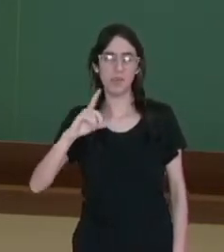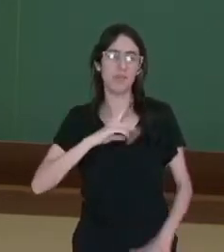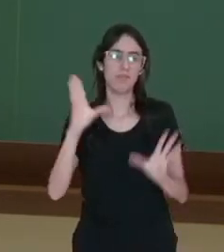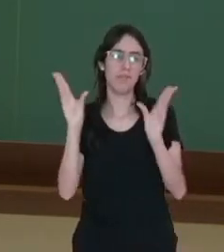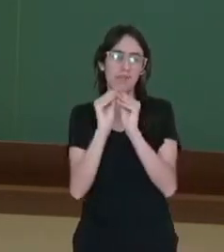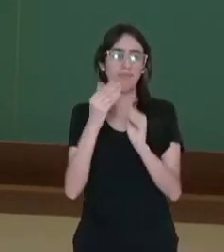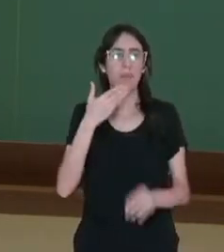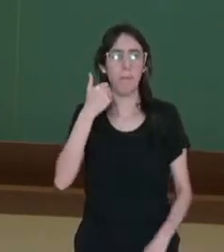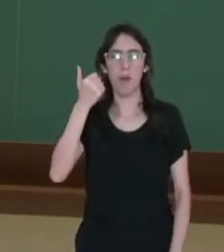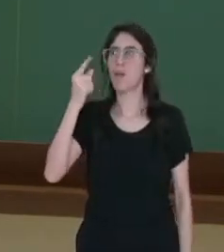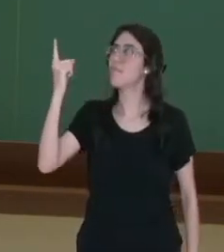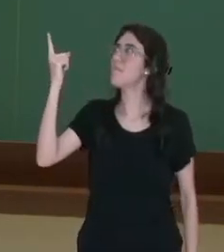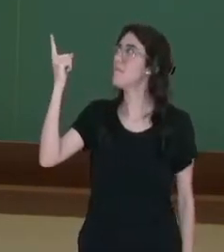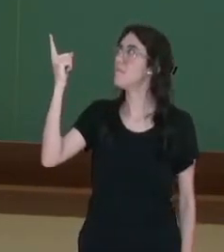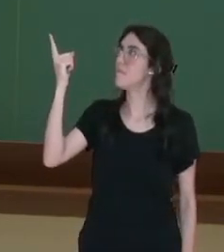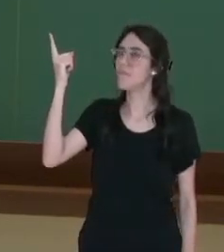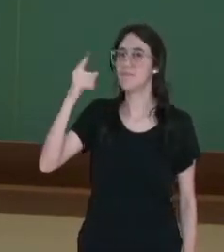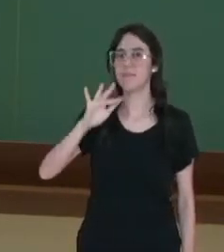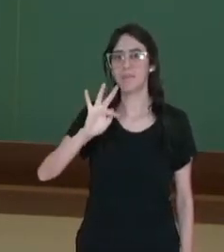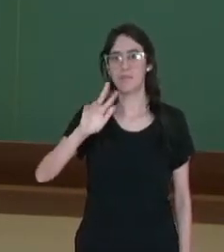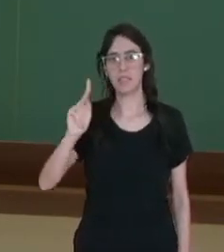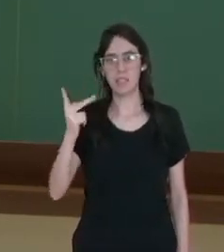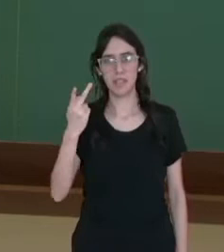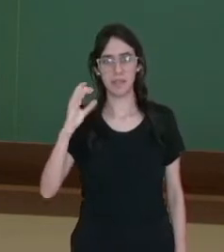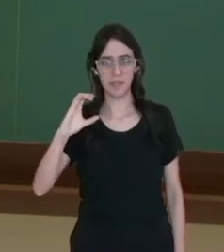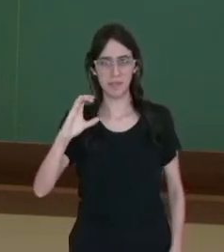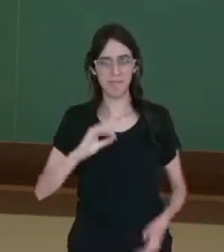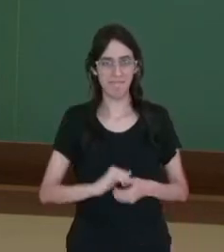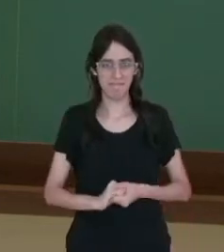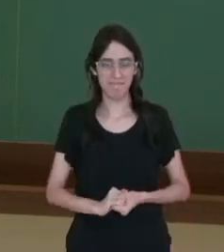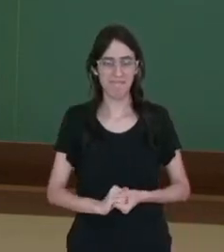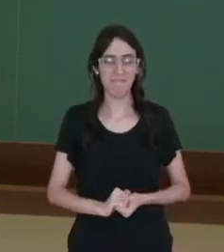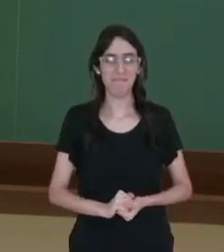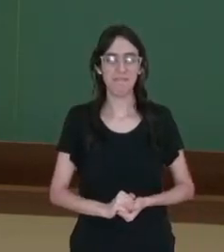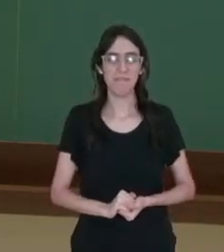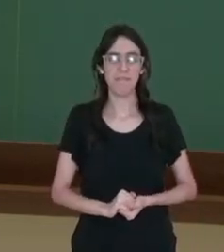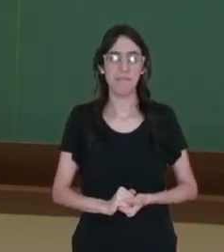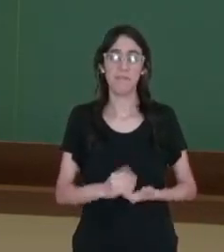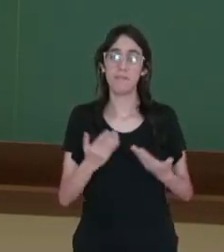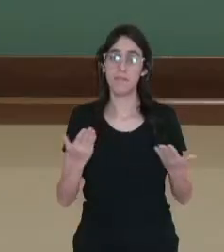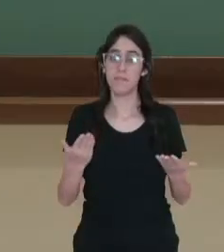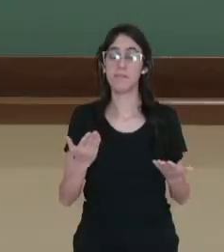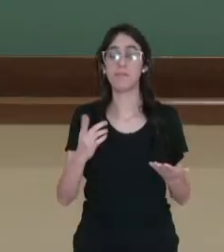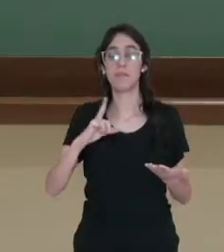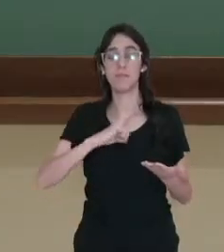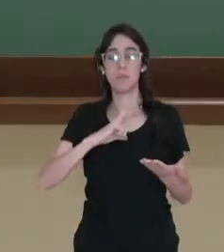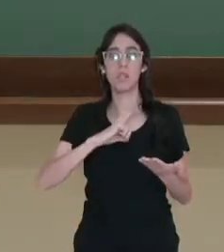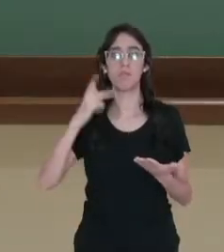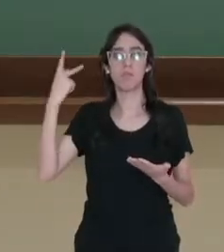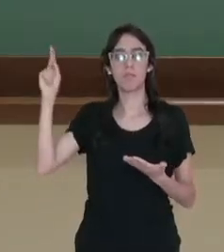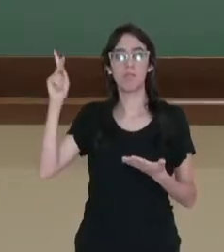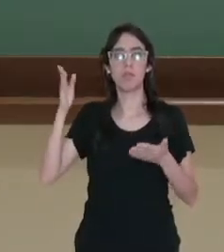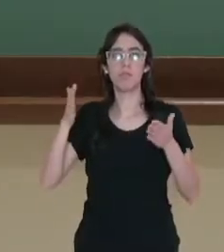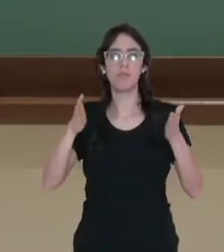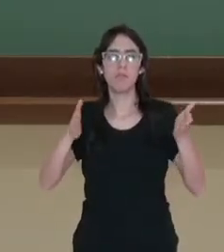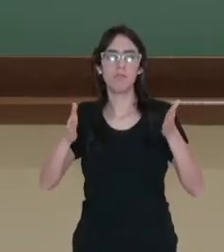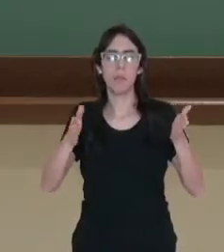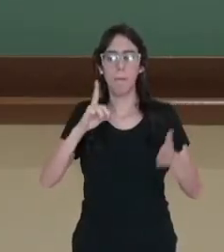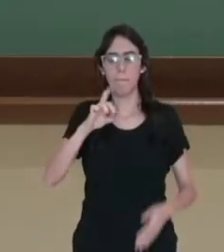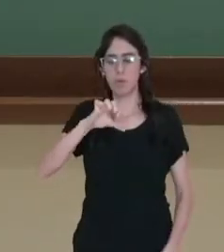sigla FHC, Fernando Henrique Cardoso, entre 1995